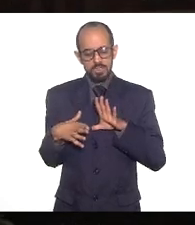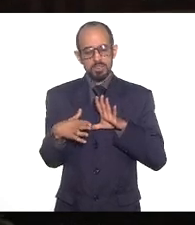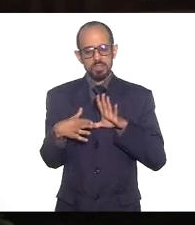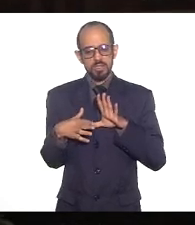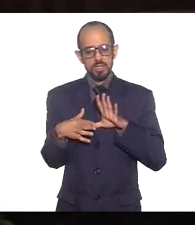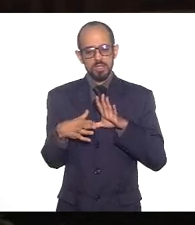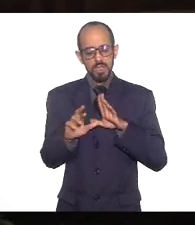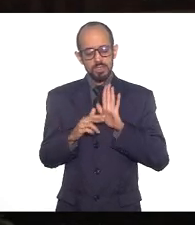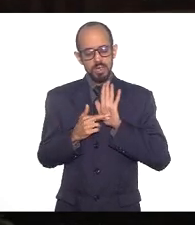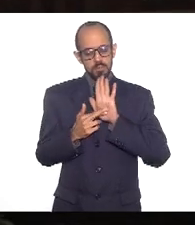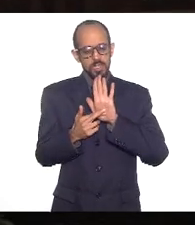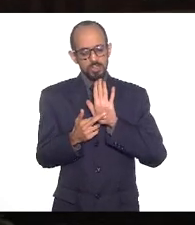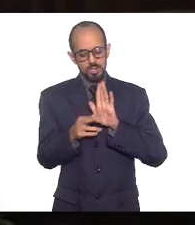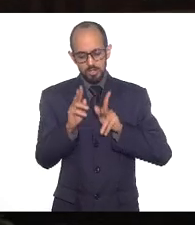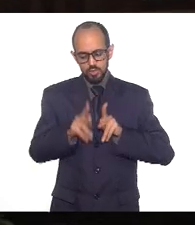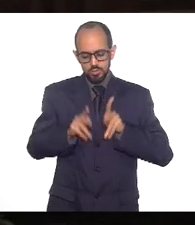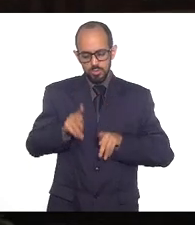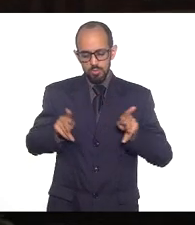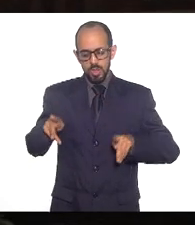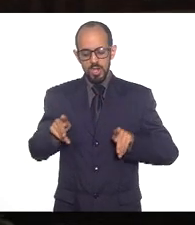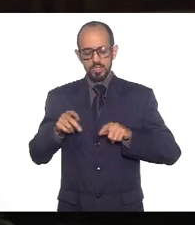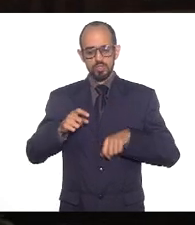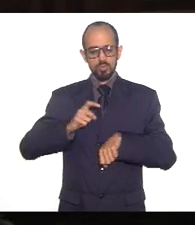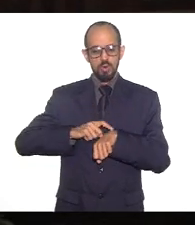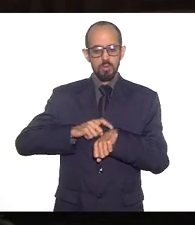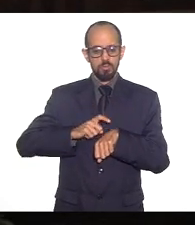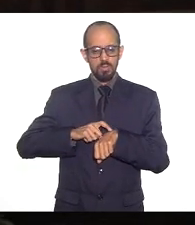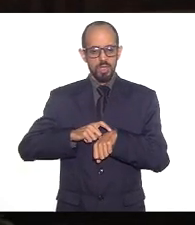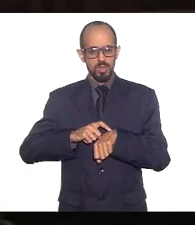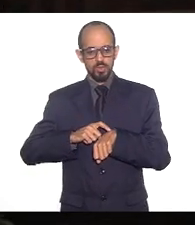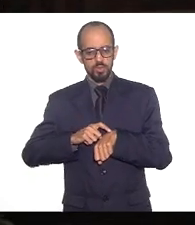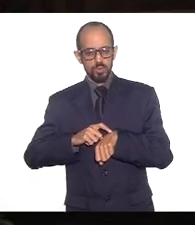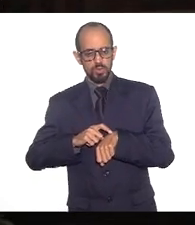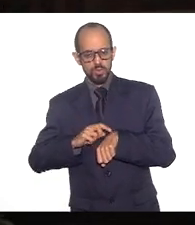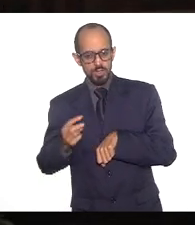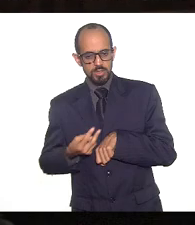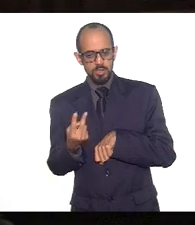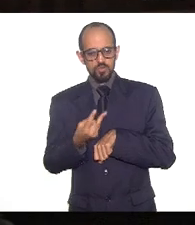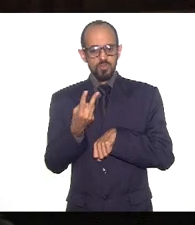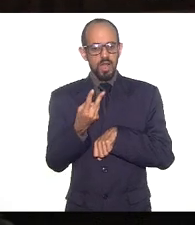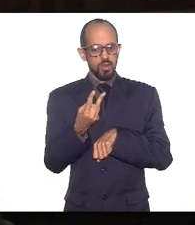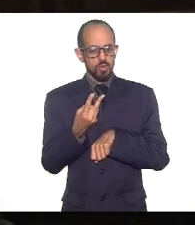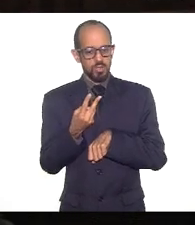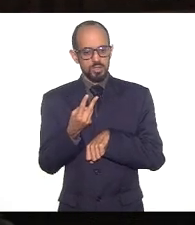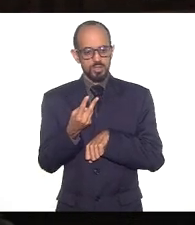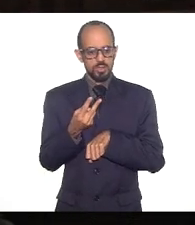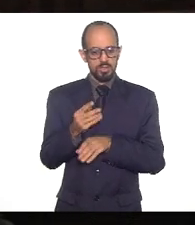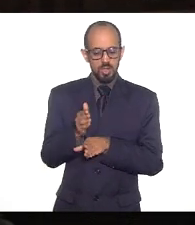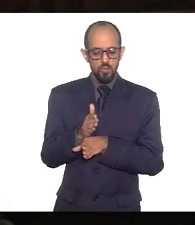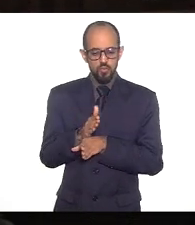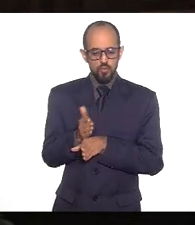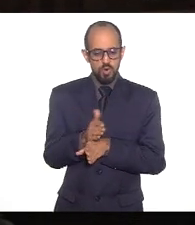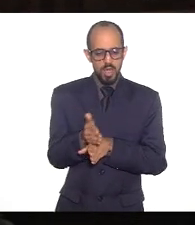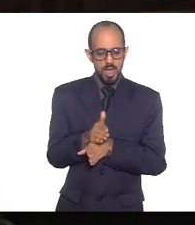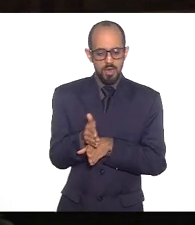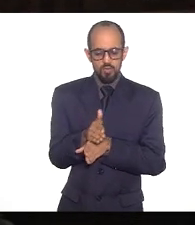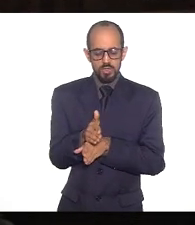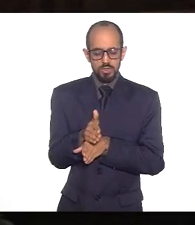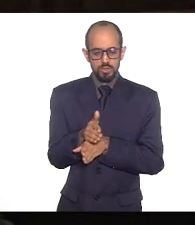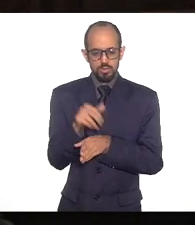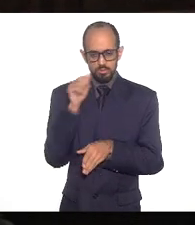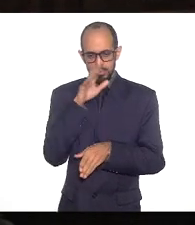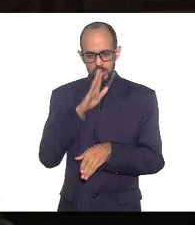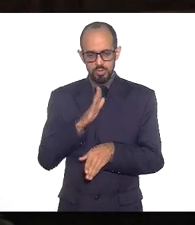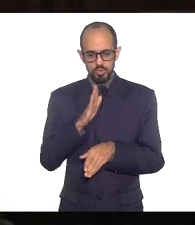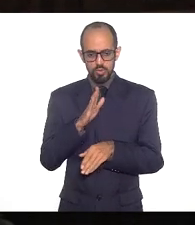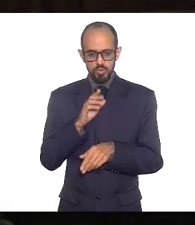no momento em que esses valores estão muito tão muito são sobre riscos estão sob risco no Brasil então eu quero também